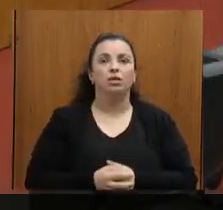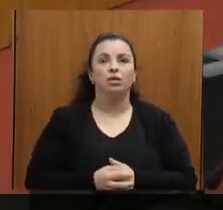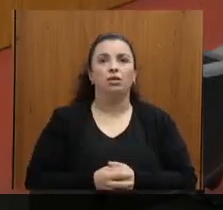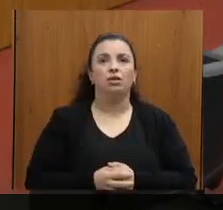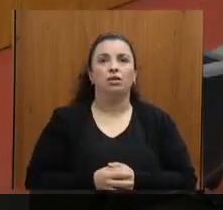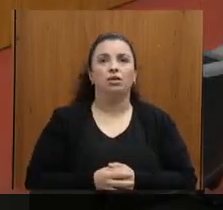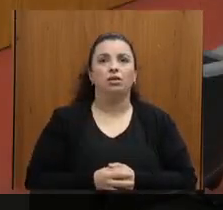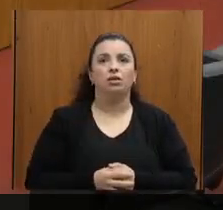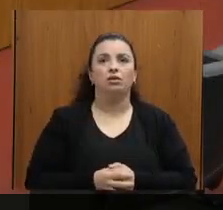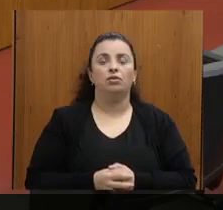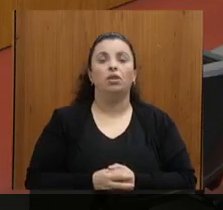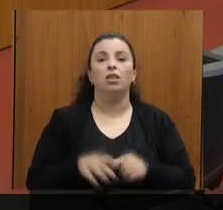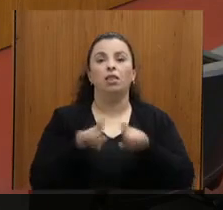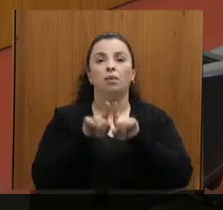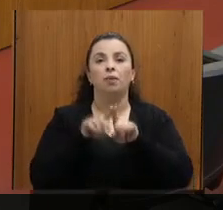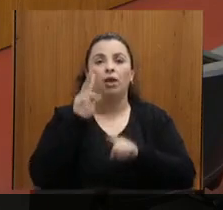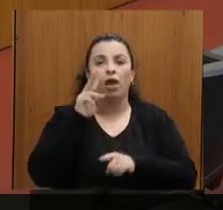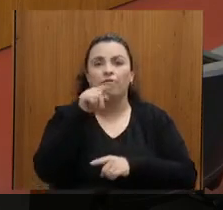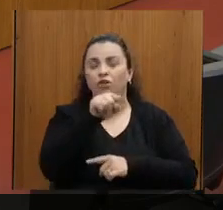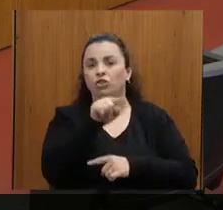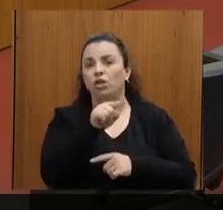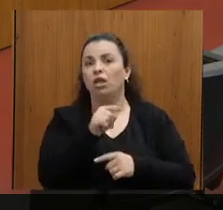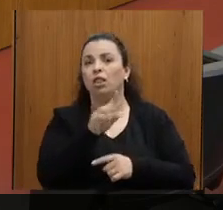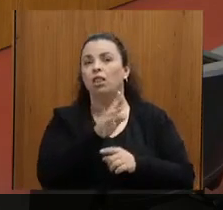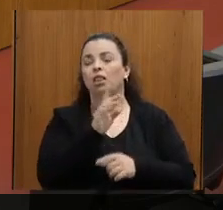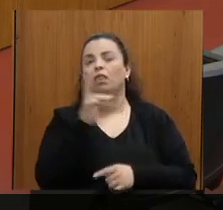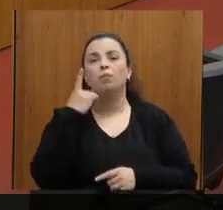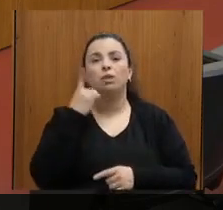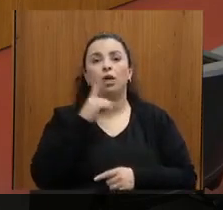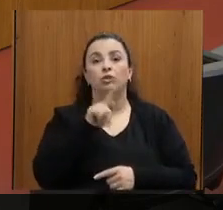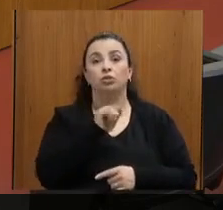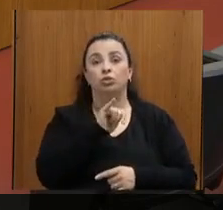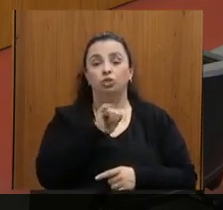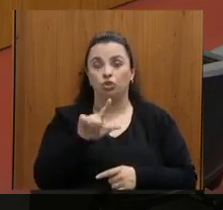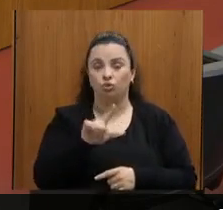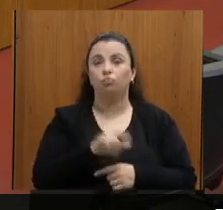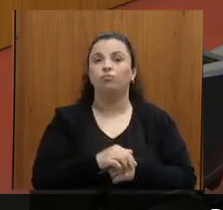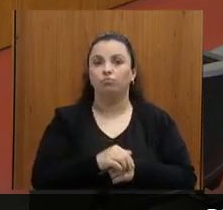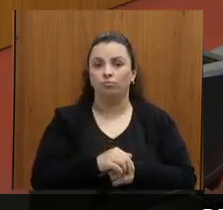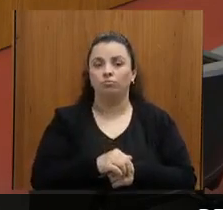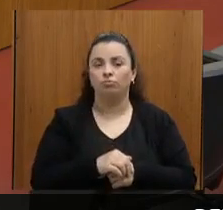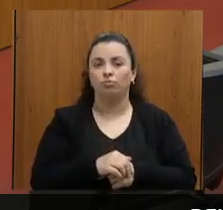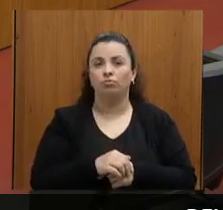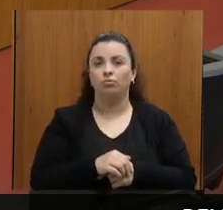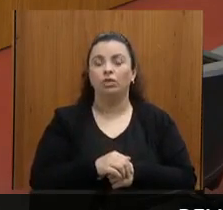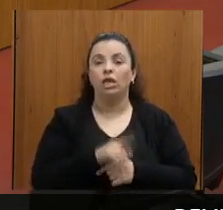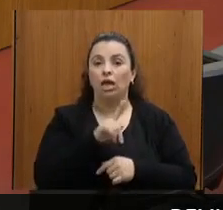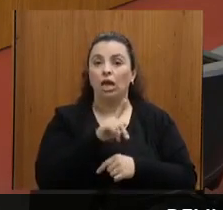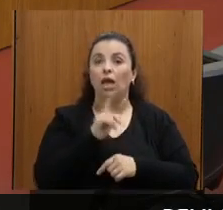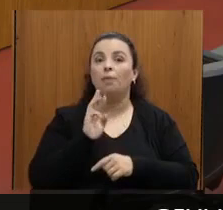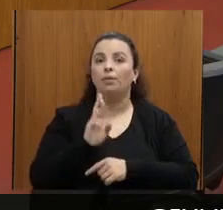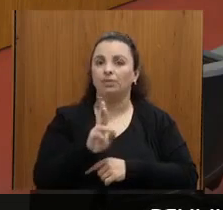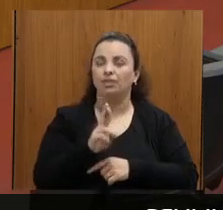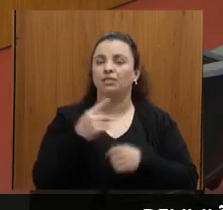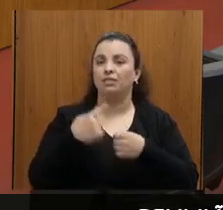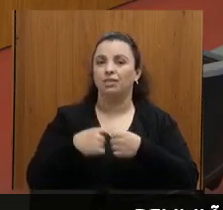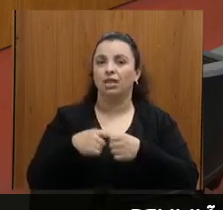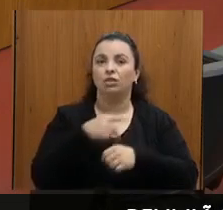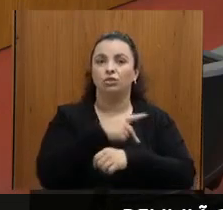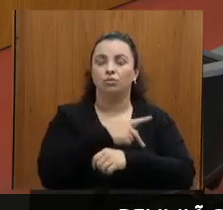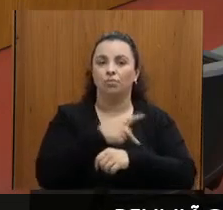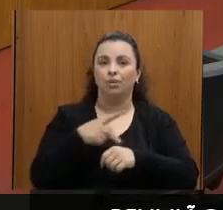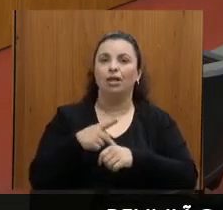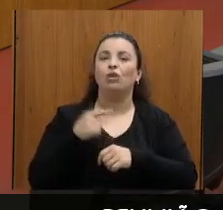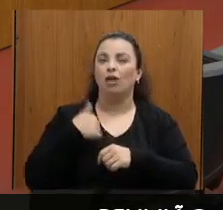Vejo ali o deputado Gil, a quem representamos, deputado, também lá em Pirapora, anunciei a sua,